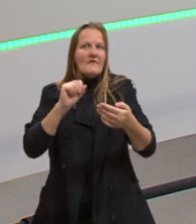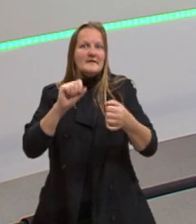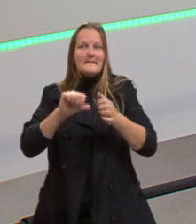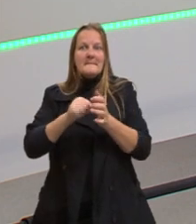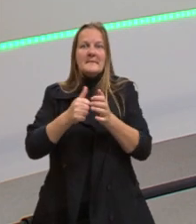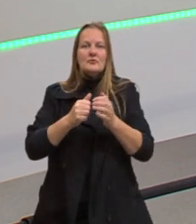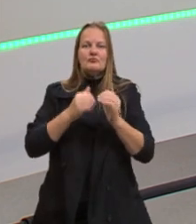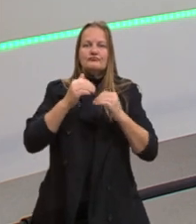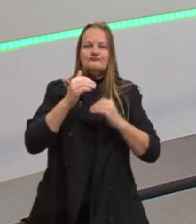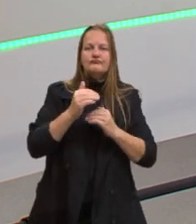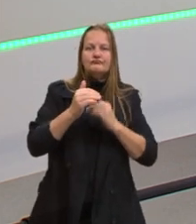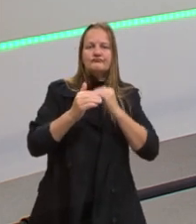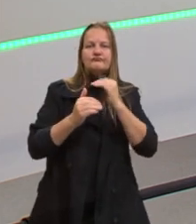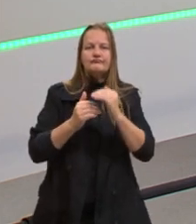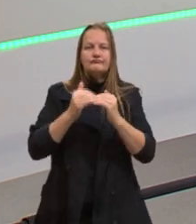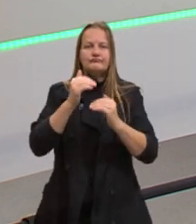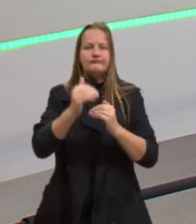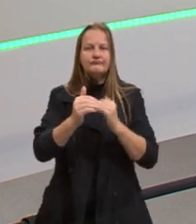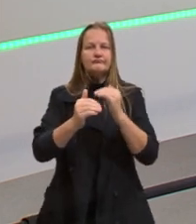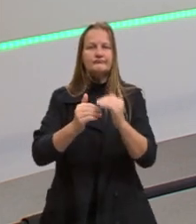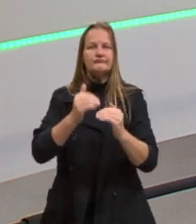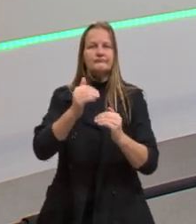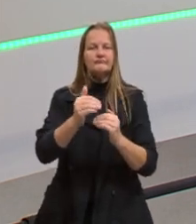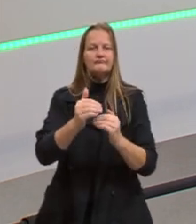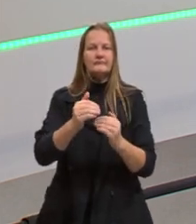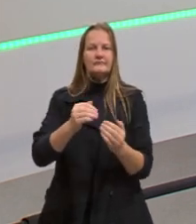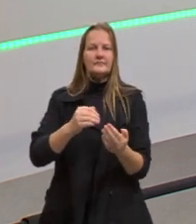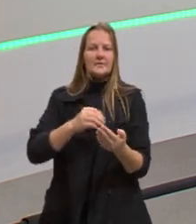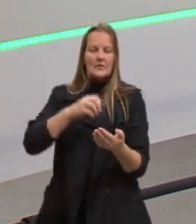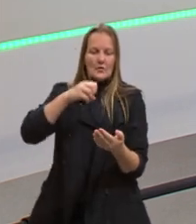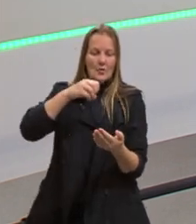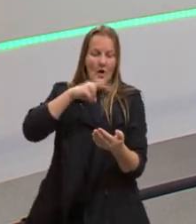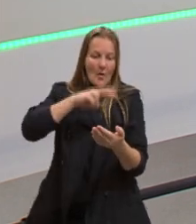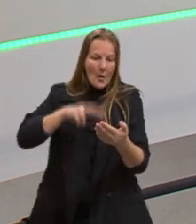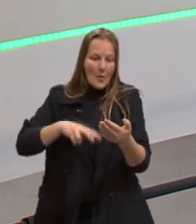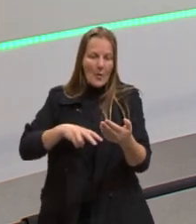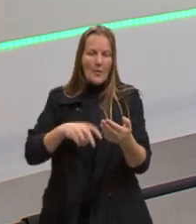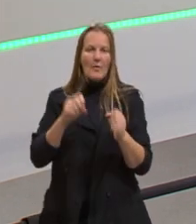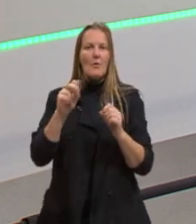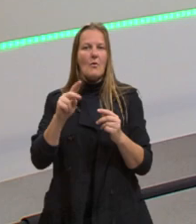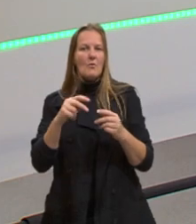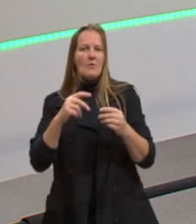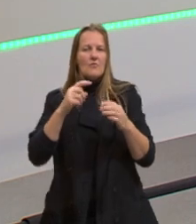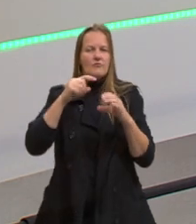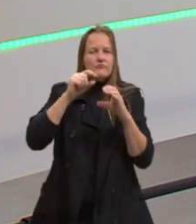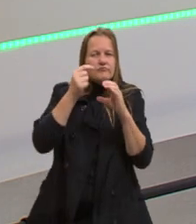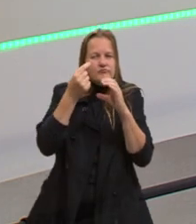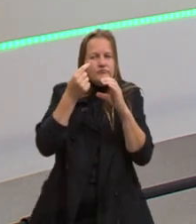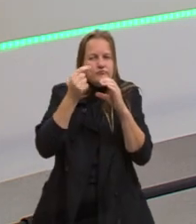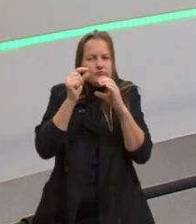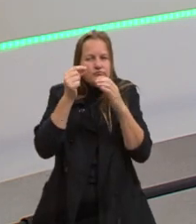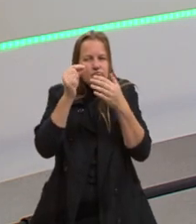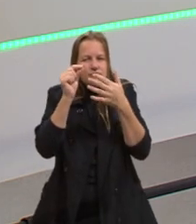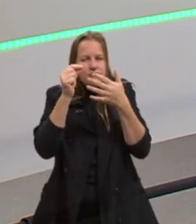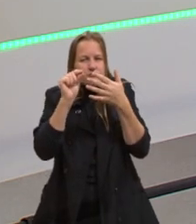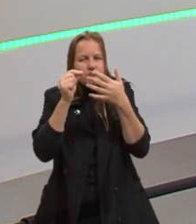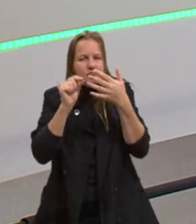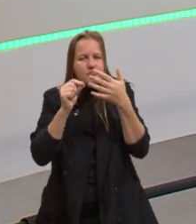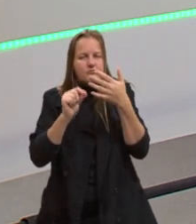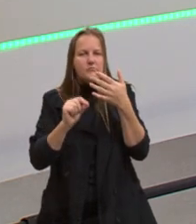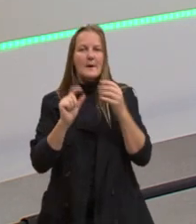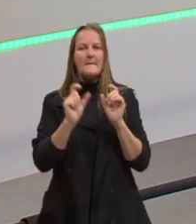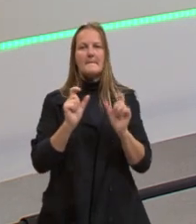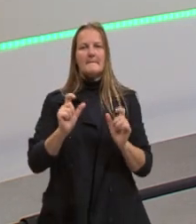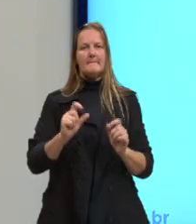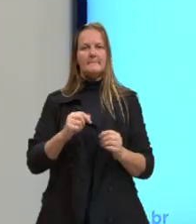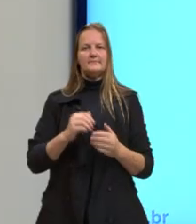eu vou fazer o passo a passo do Skin dois querem e depois fiction e a vamos